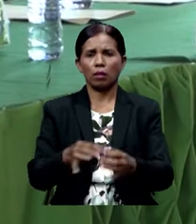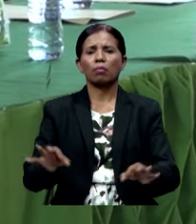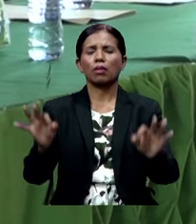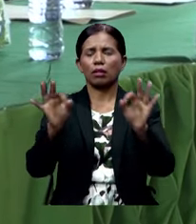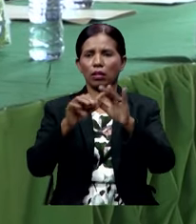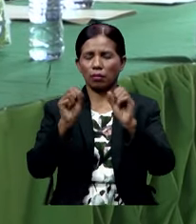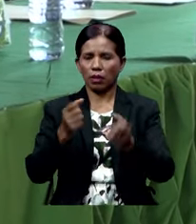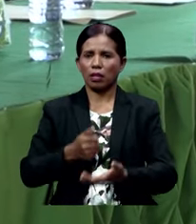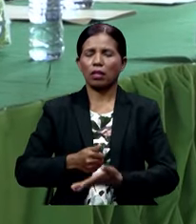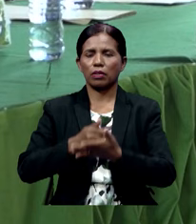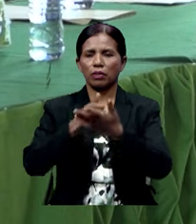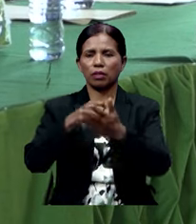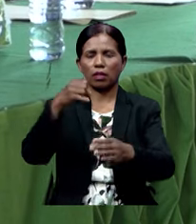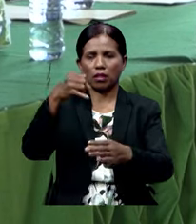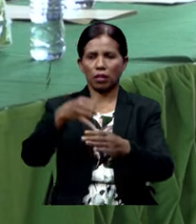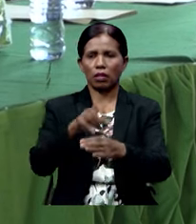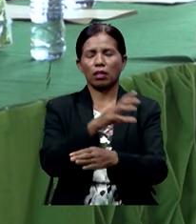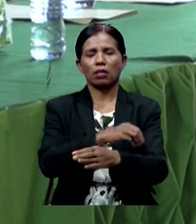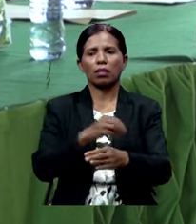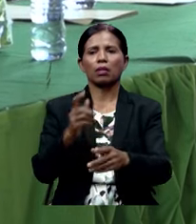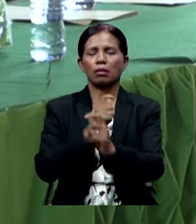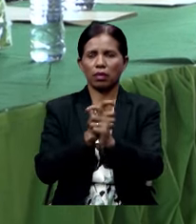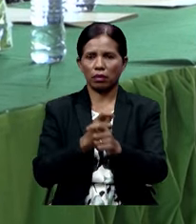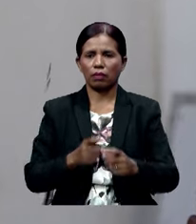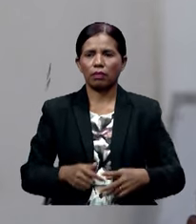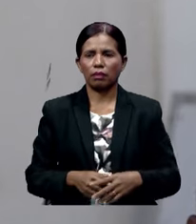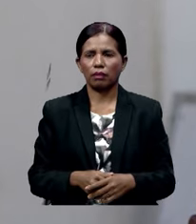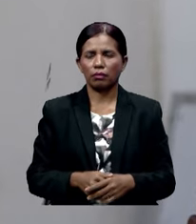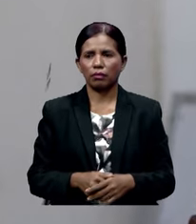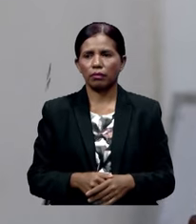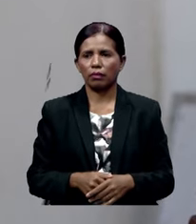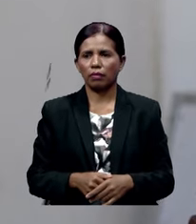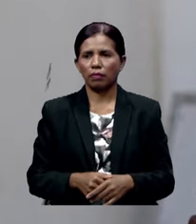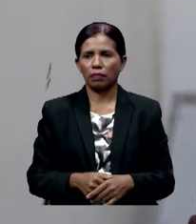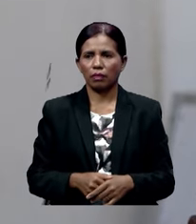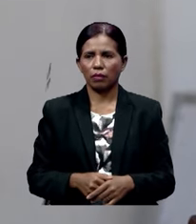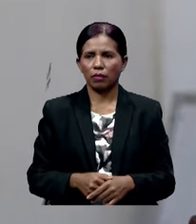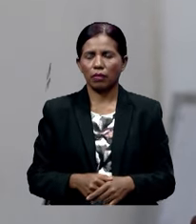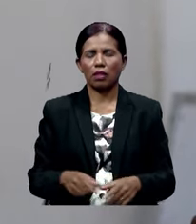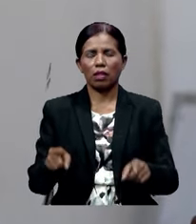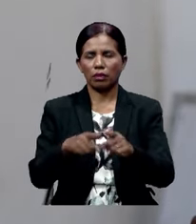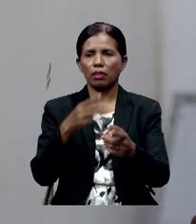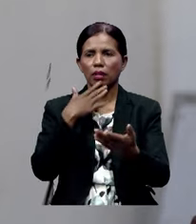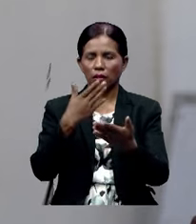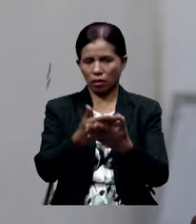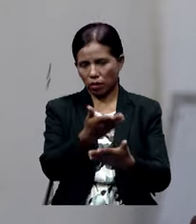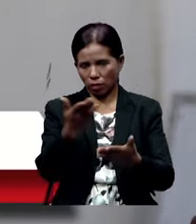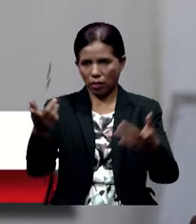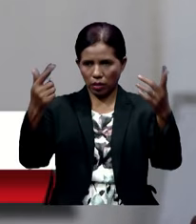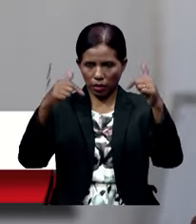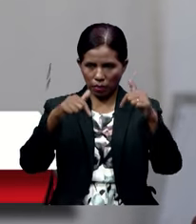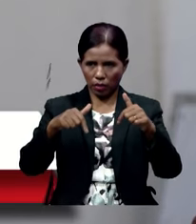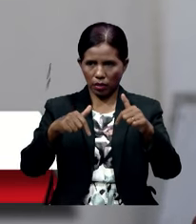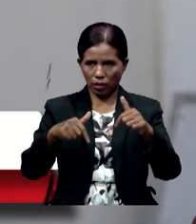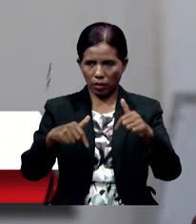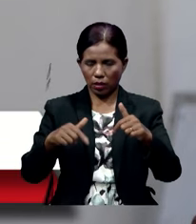bela ajuda a haklean no haburas lian tetun. Agora, como vamos nessa? Nem vocação unida, nem beita bot sira mai,